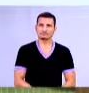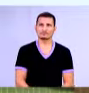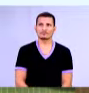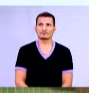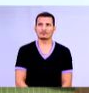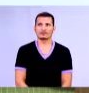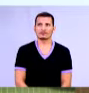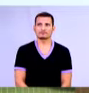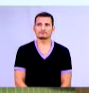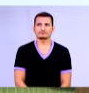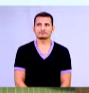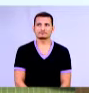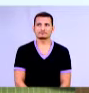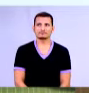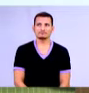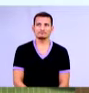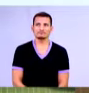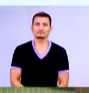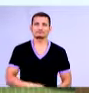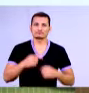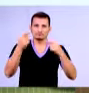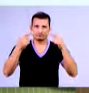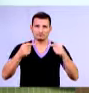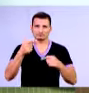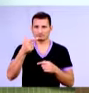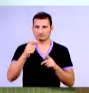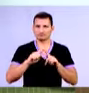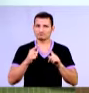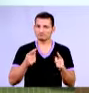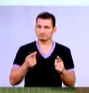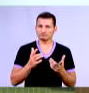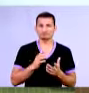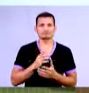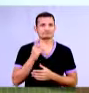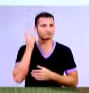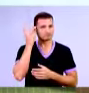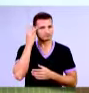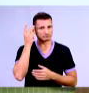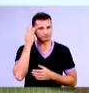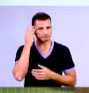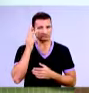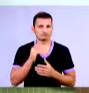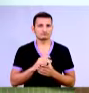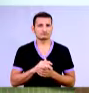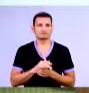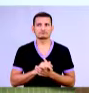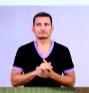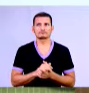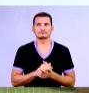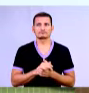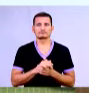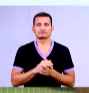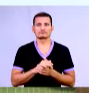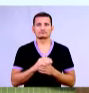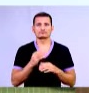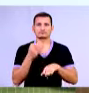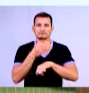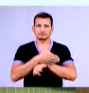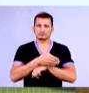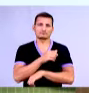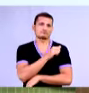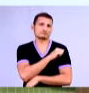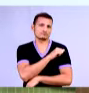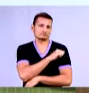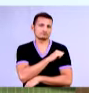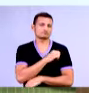desses casos aí na questão 2, mas naturalmente nós percebemos que a participação dos alunos foi muito rica no sentido